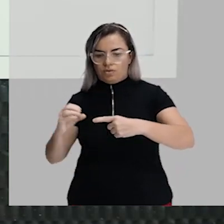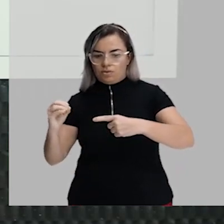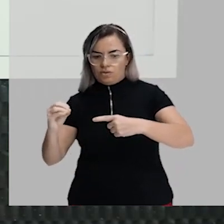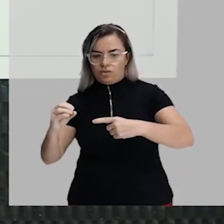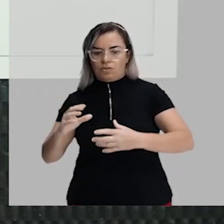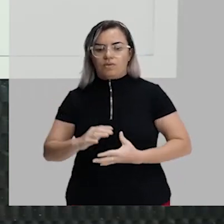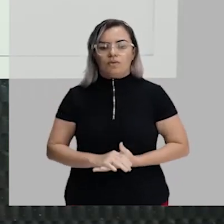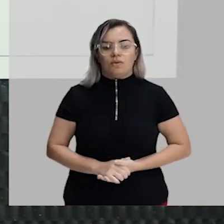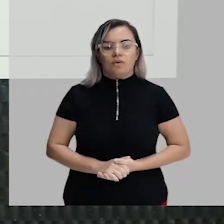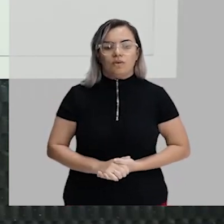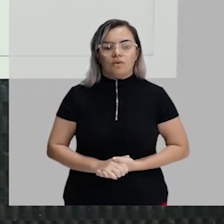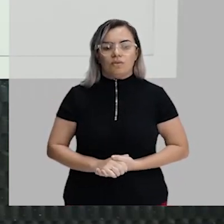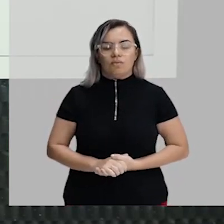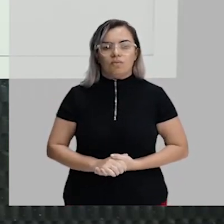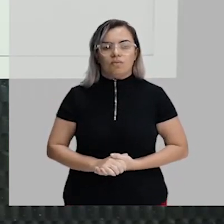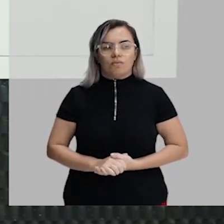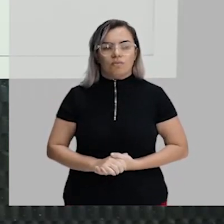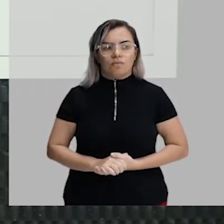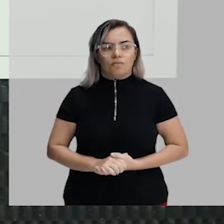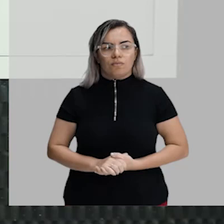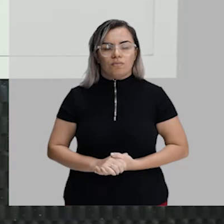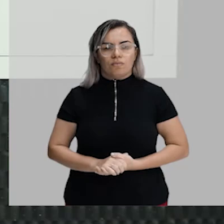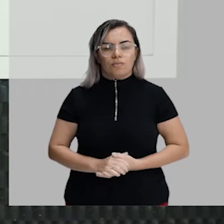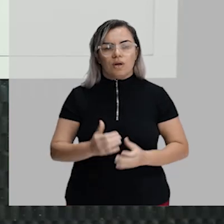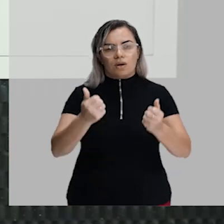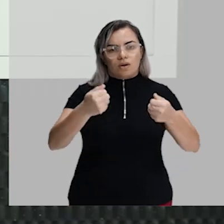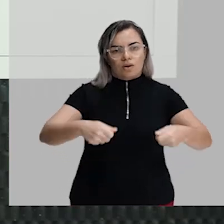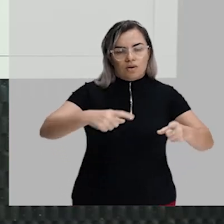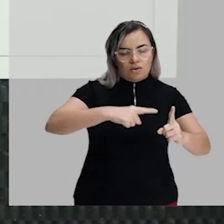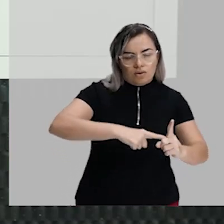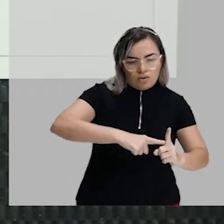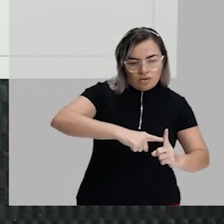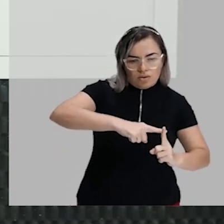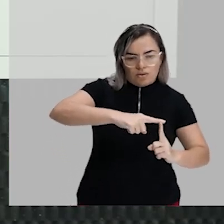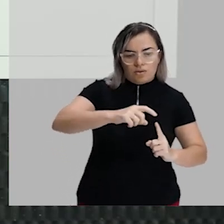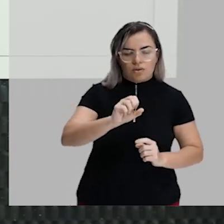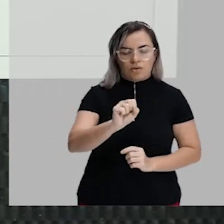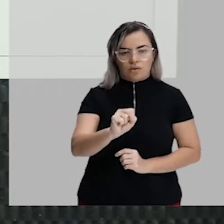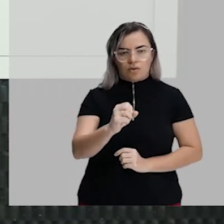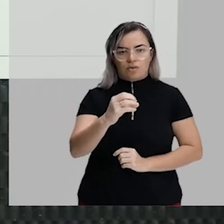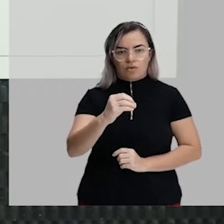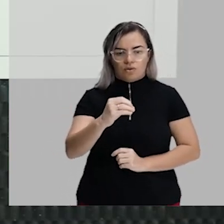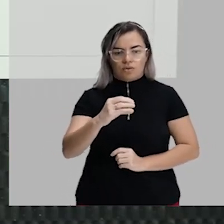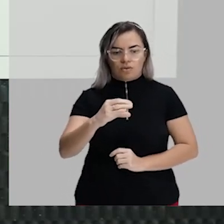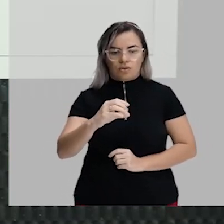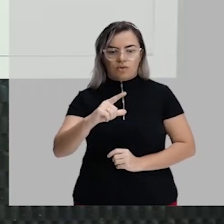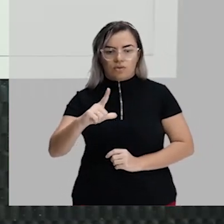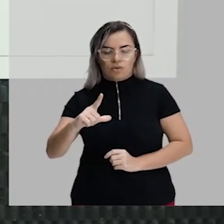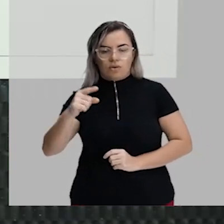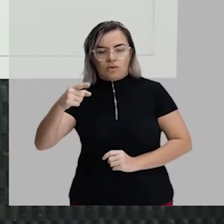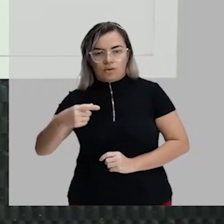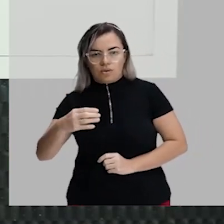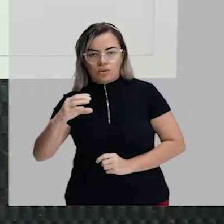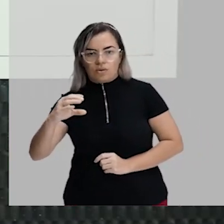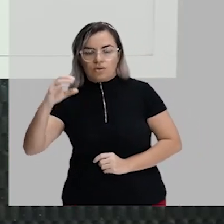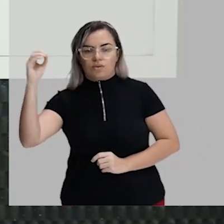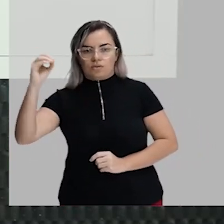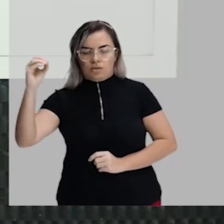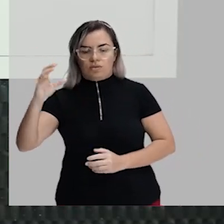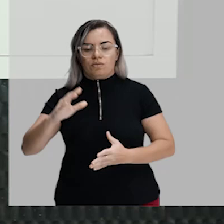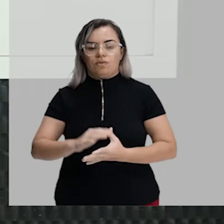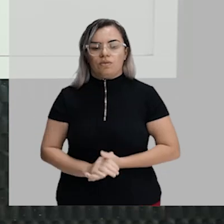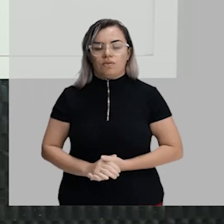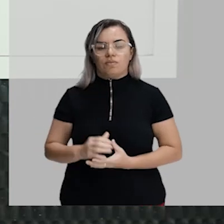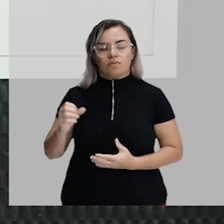Celsius. Ou seja, a capacidade térmica é de 80 calorias por graus